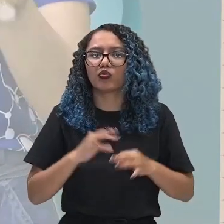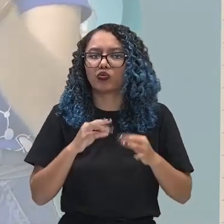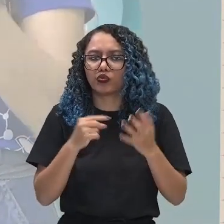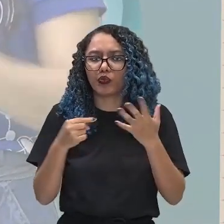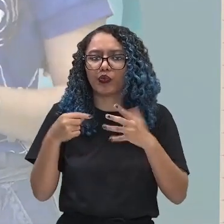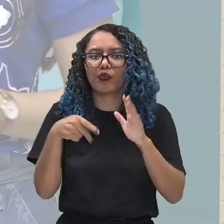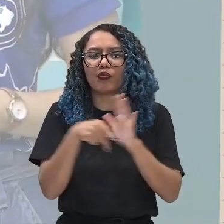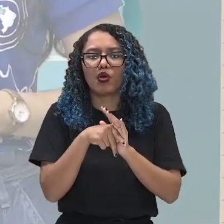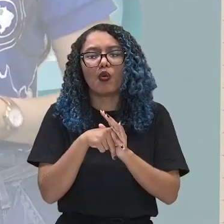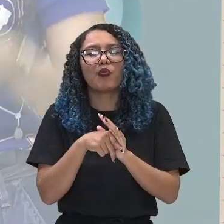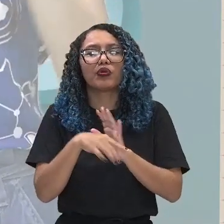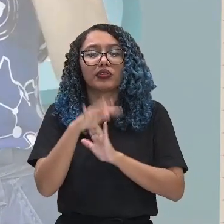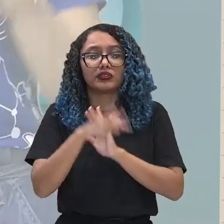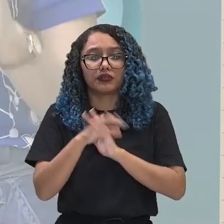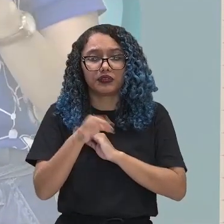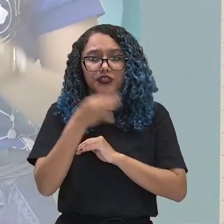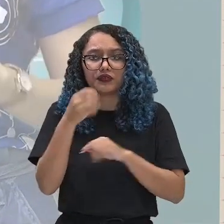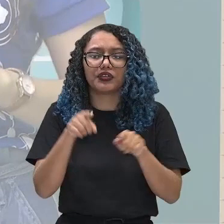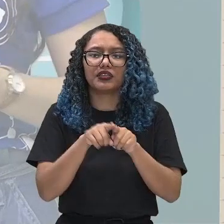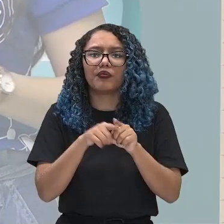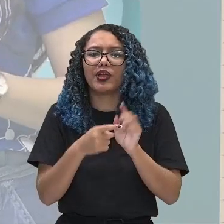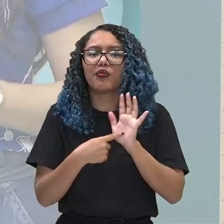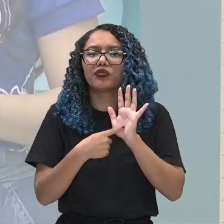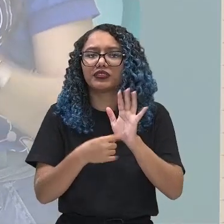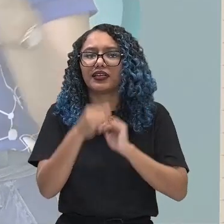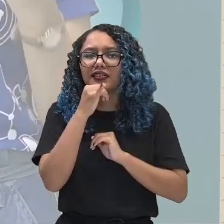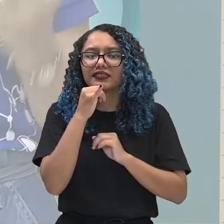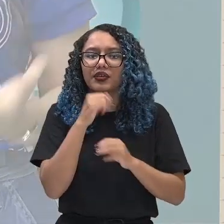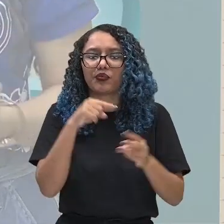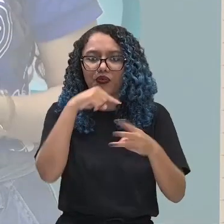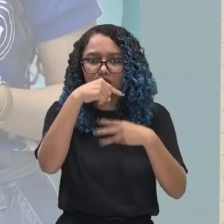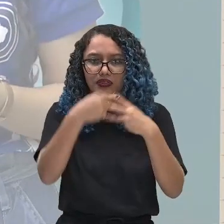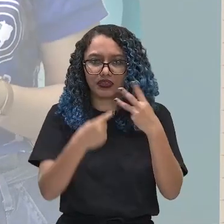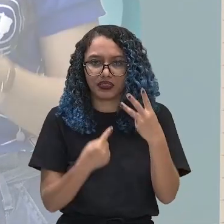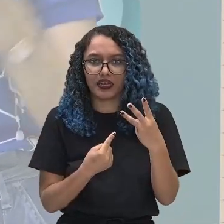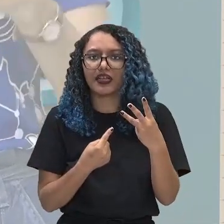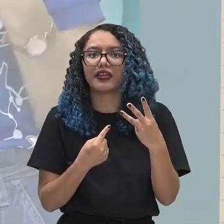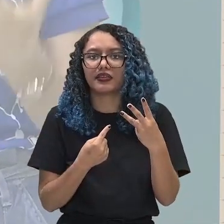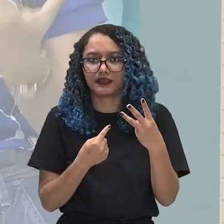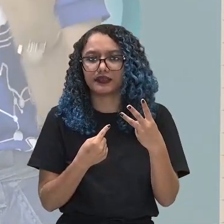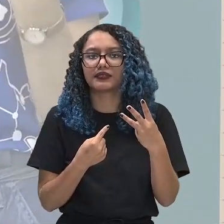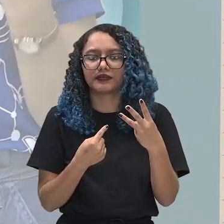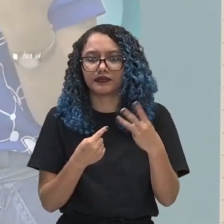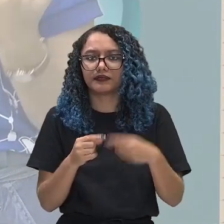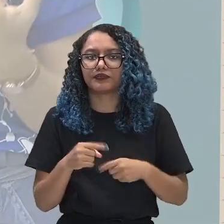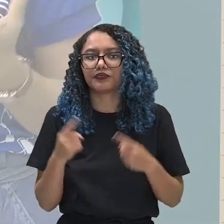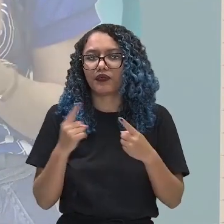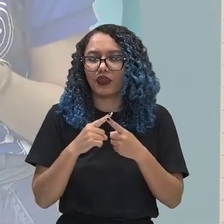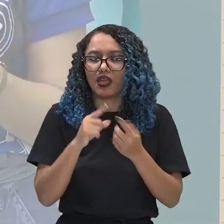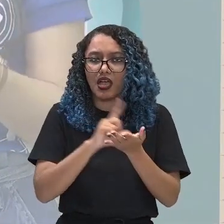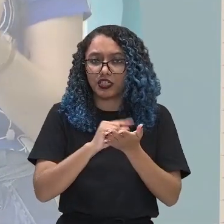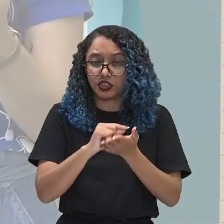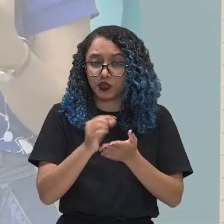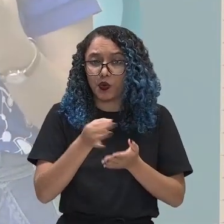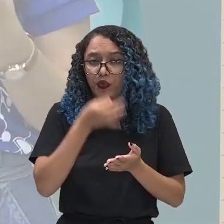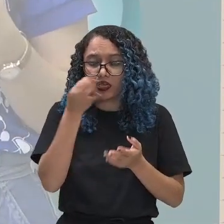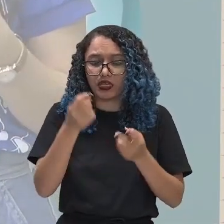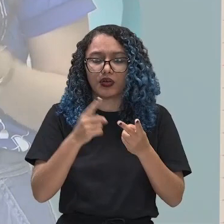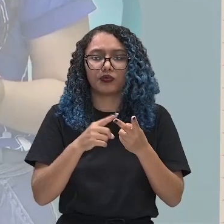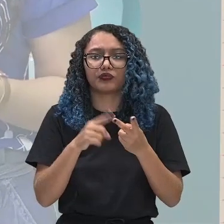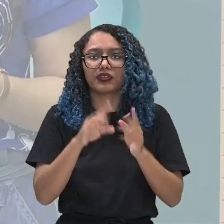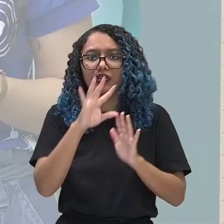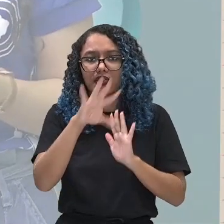argumentativo. E vocês viram aí 3 exemplos de textos argumentativos. Vocês viram o artigo de opinião, vocês